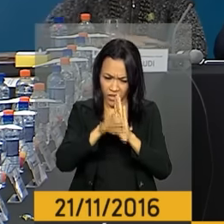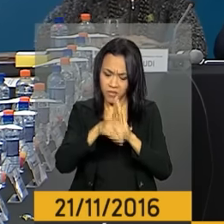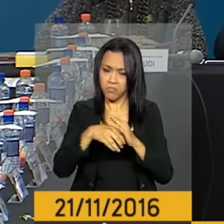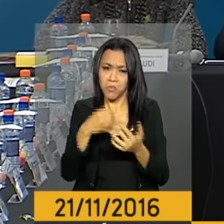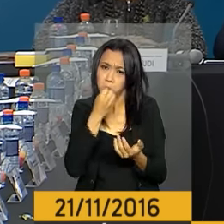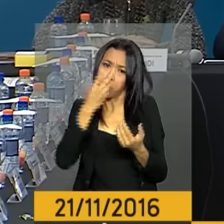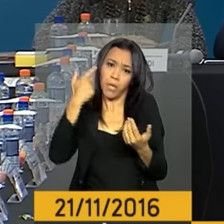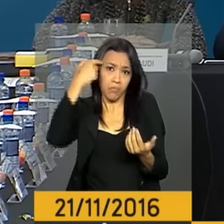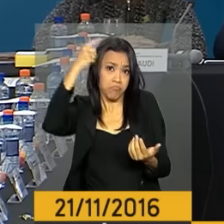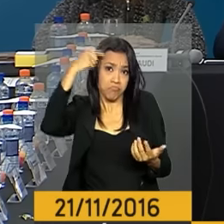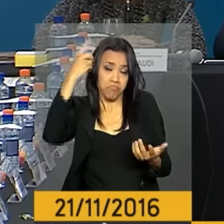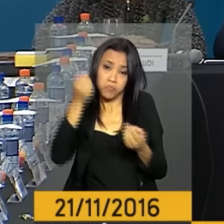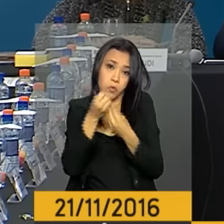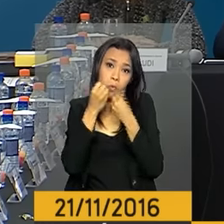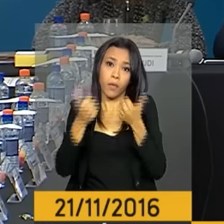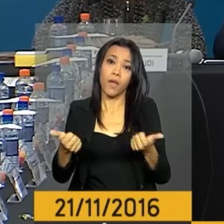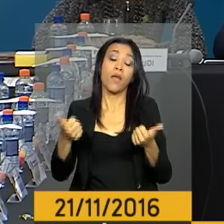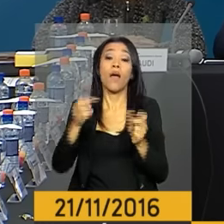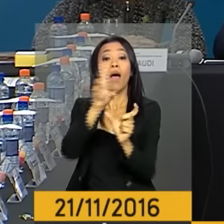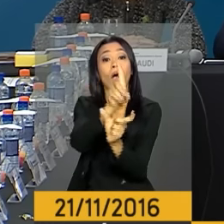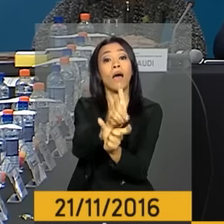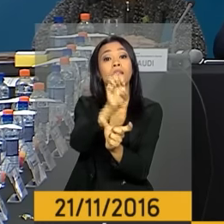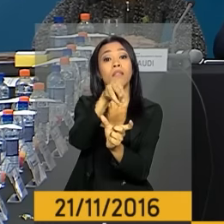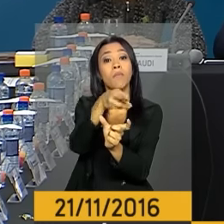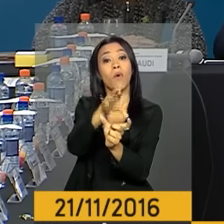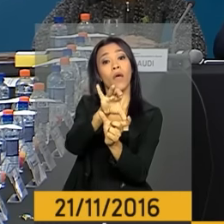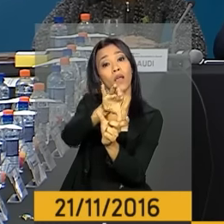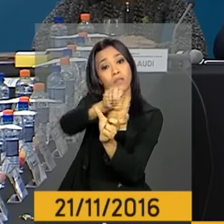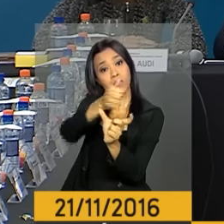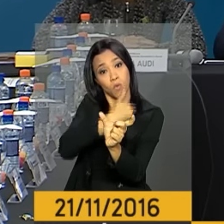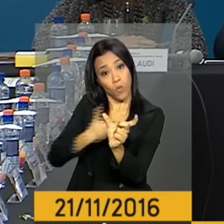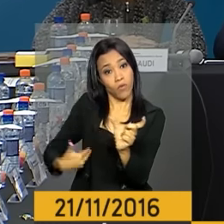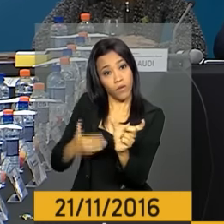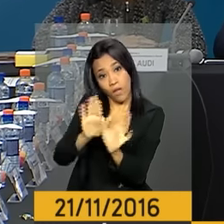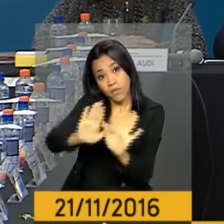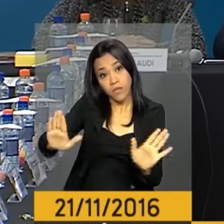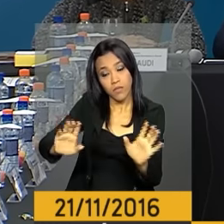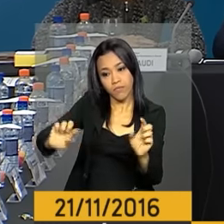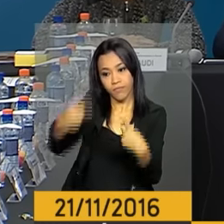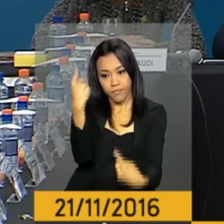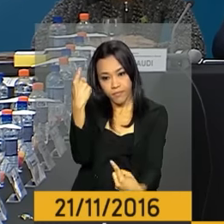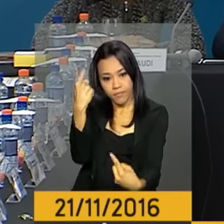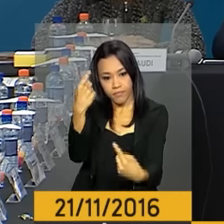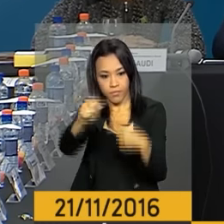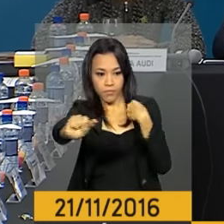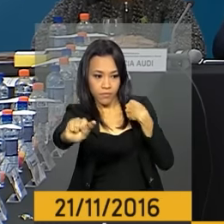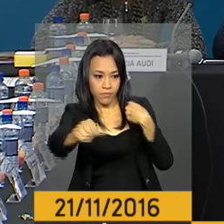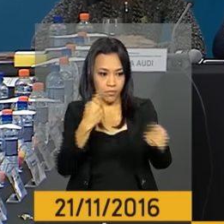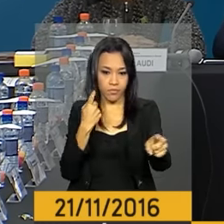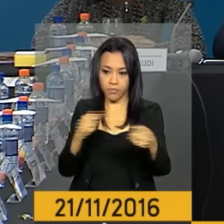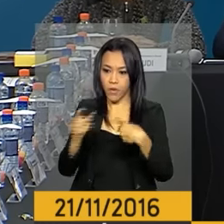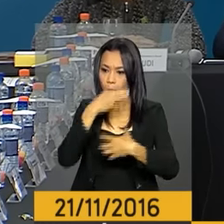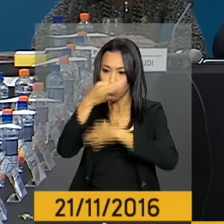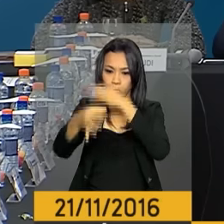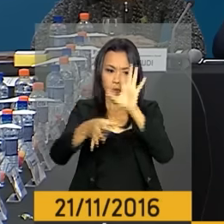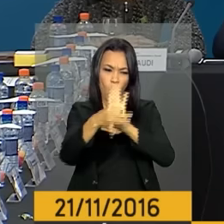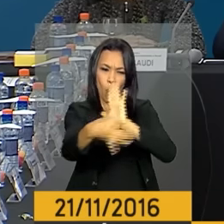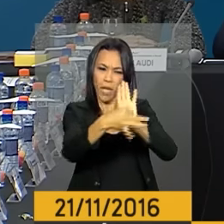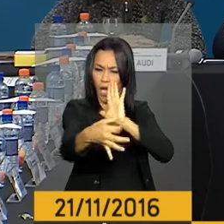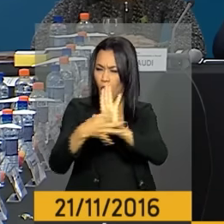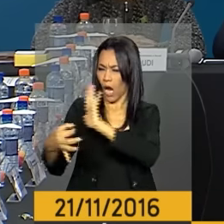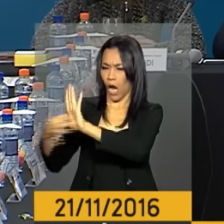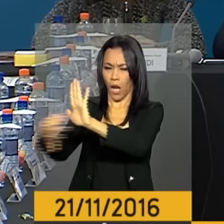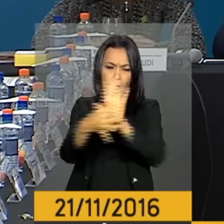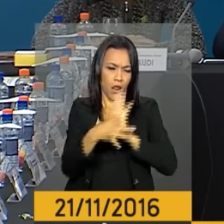tem importância. Porque a democracia vive precisamente da controvérsia, da contestação, da